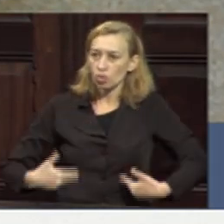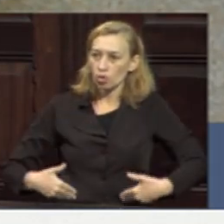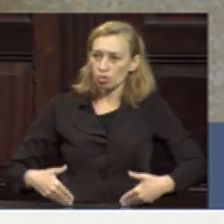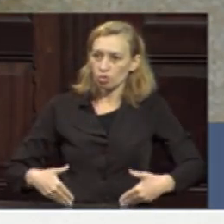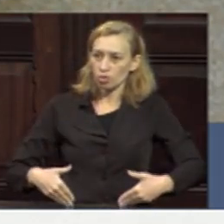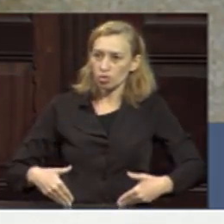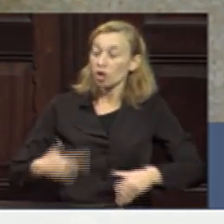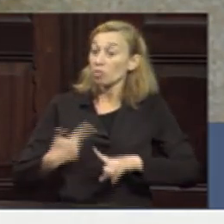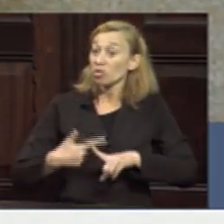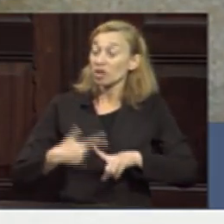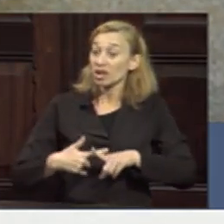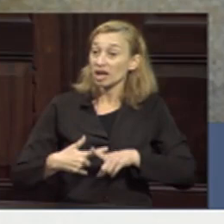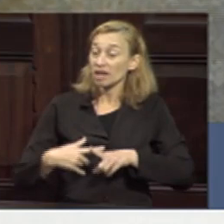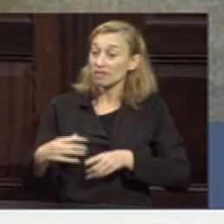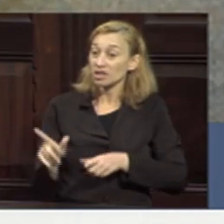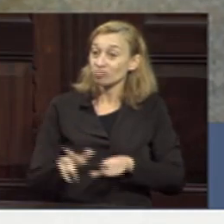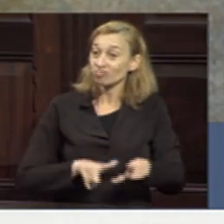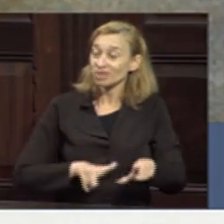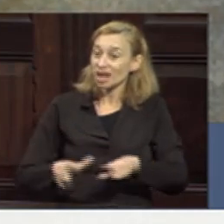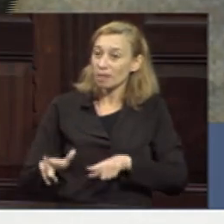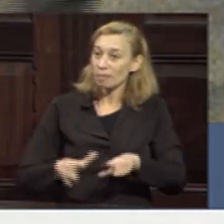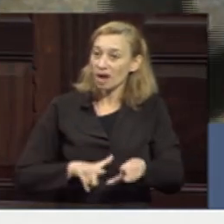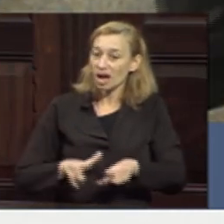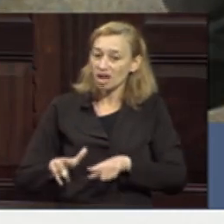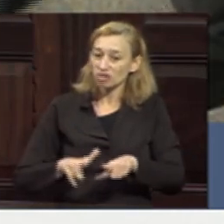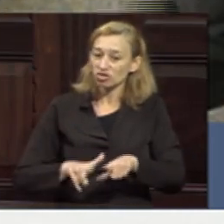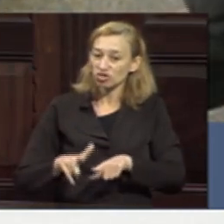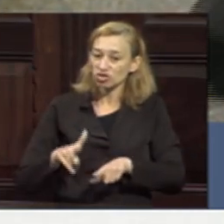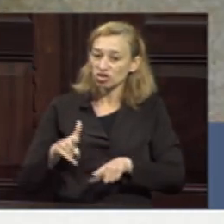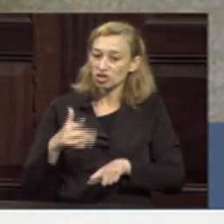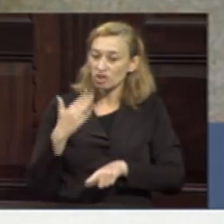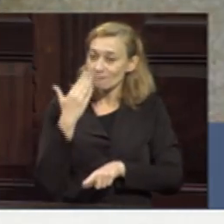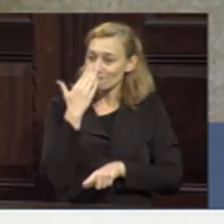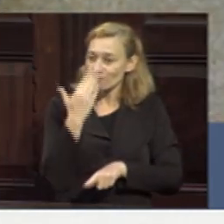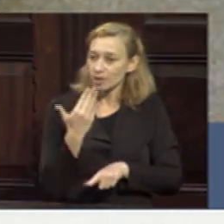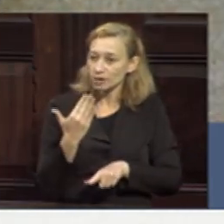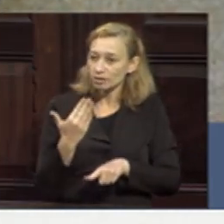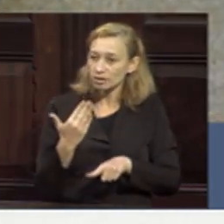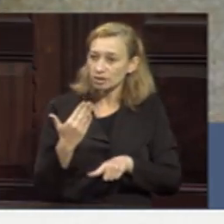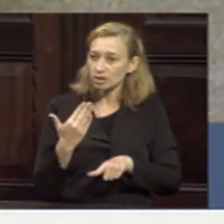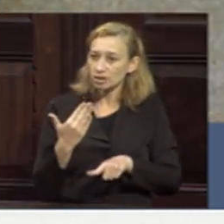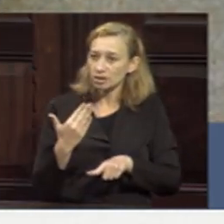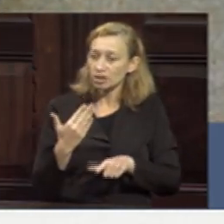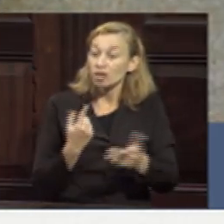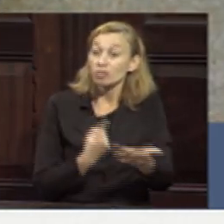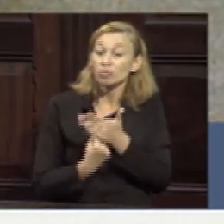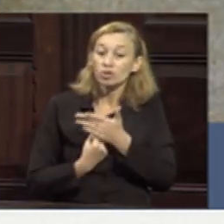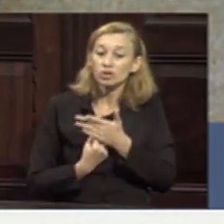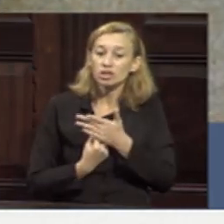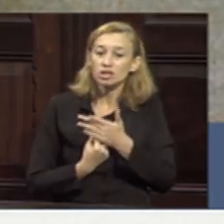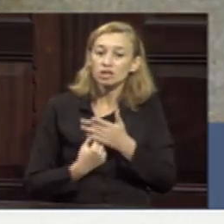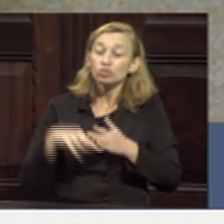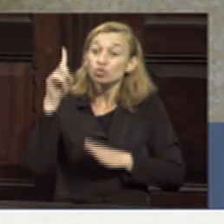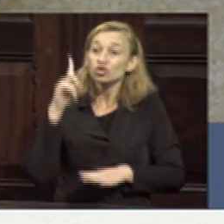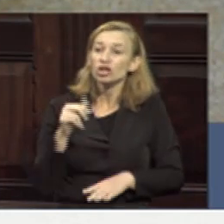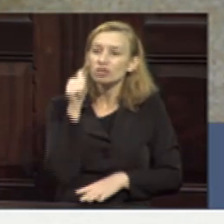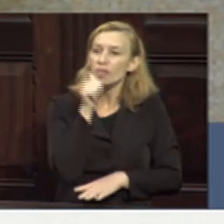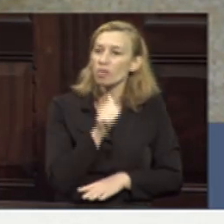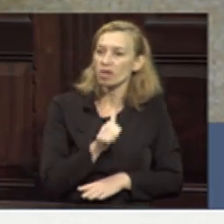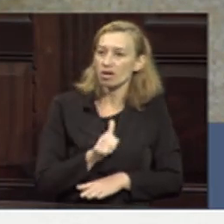fazia, numa militância de enfrentamento, na defesa dos direitos da mulher.